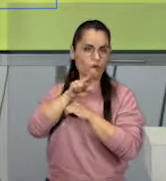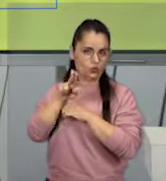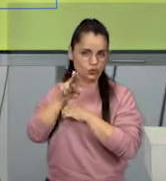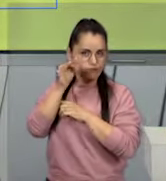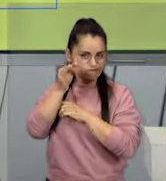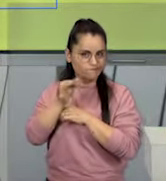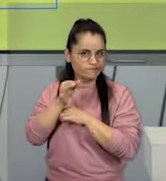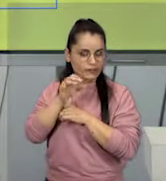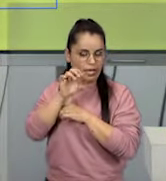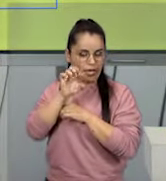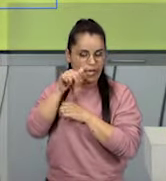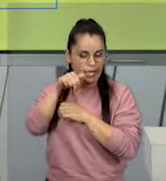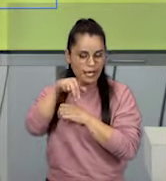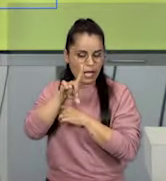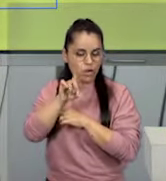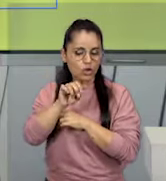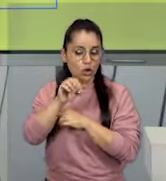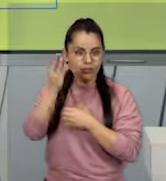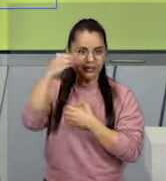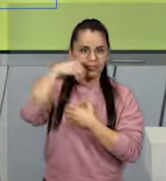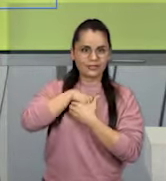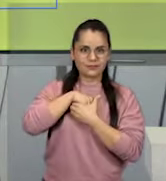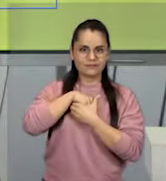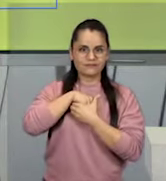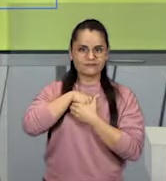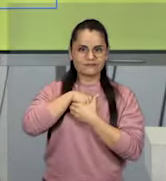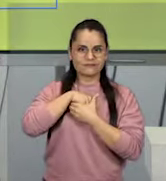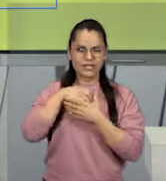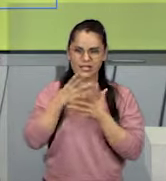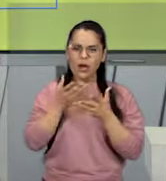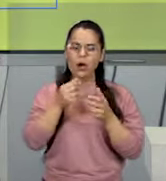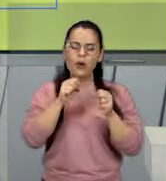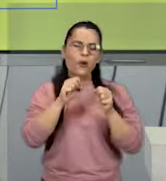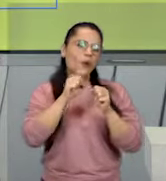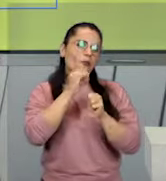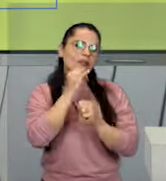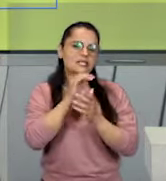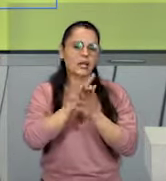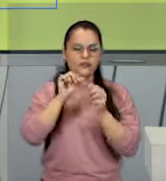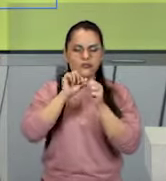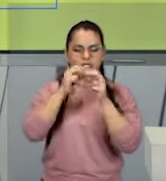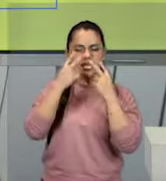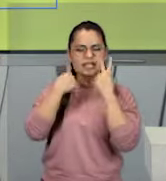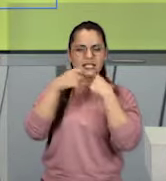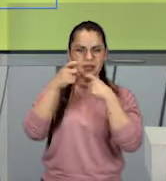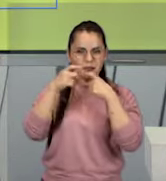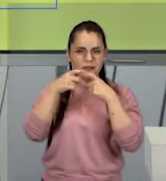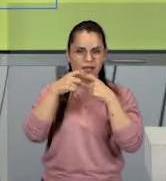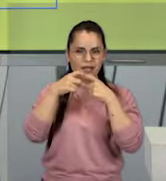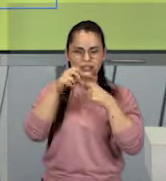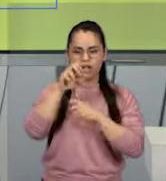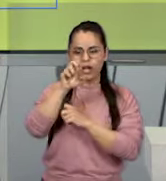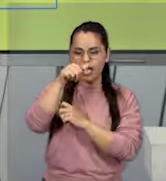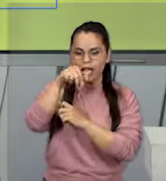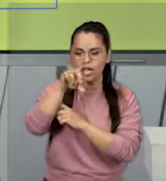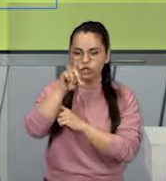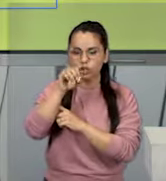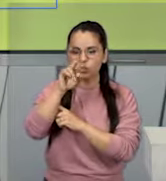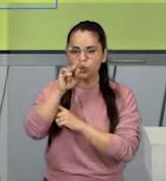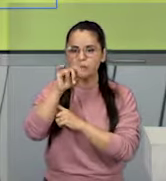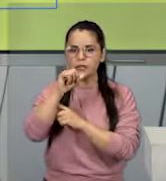tô indo para dentro né até um exame de fazer endoscopia indo significa